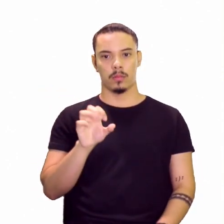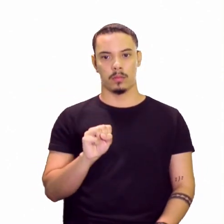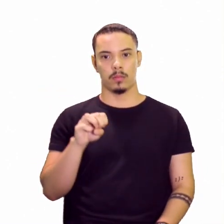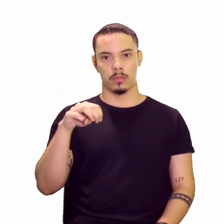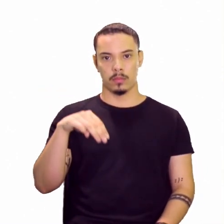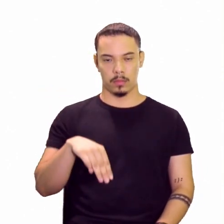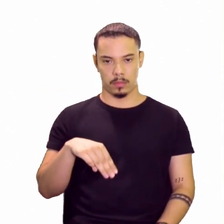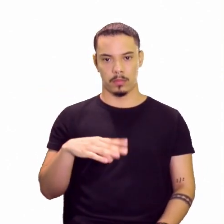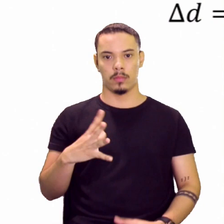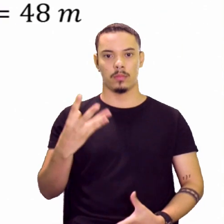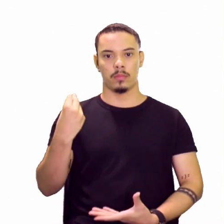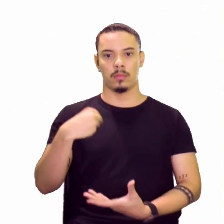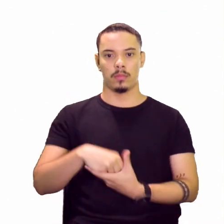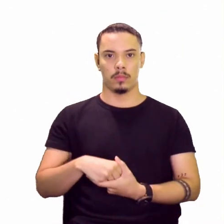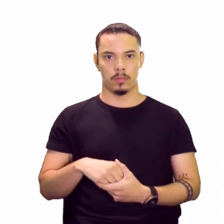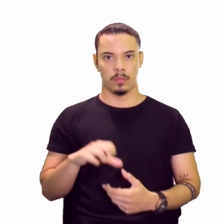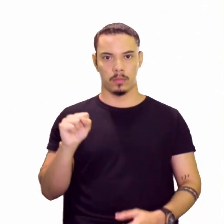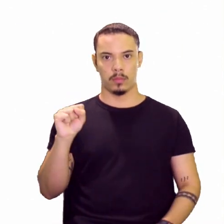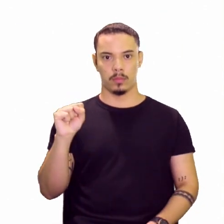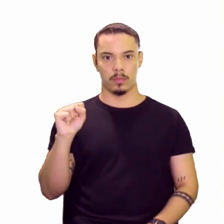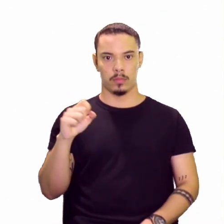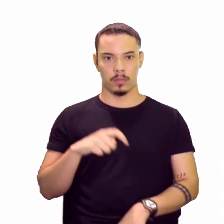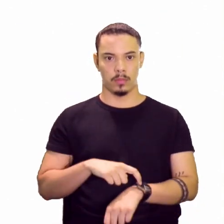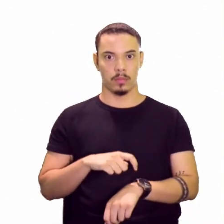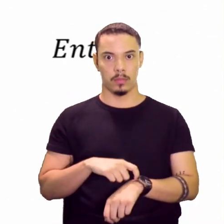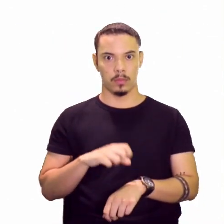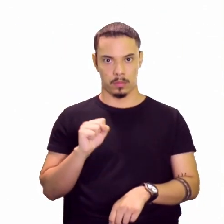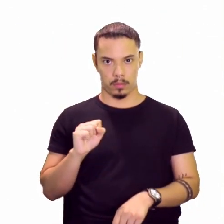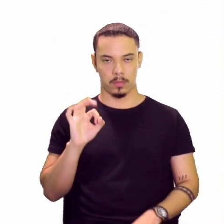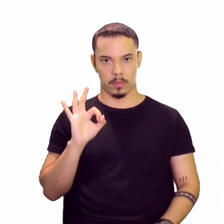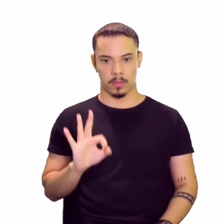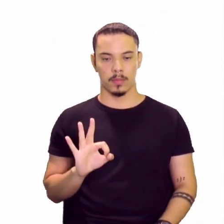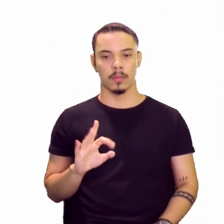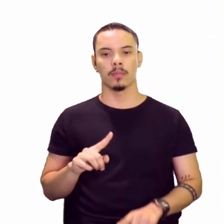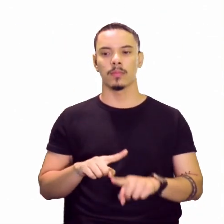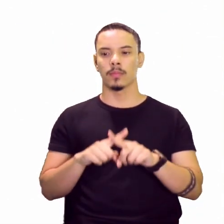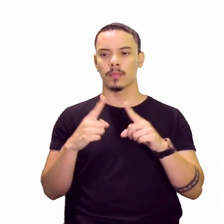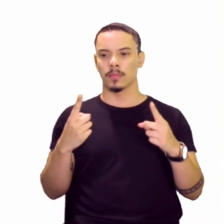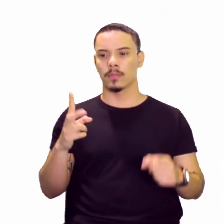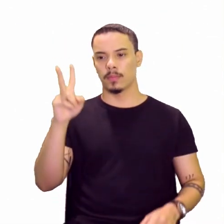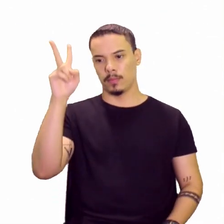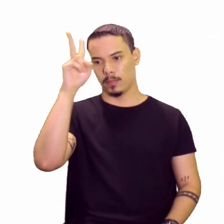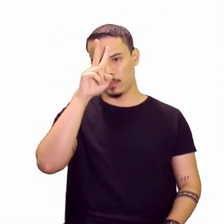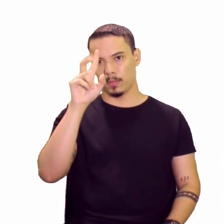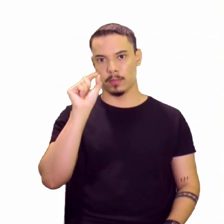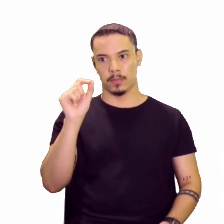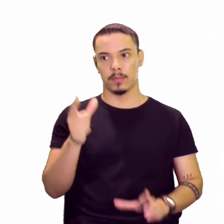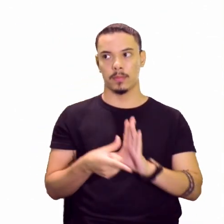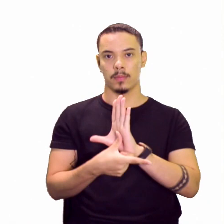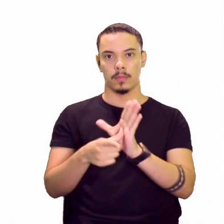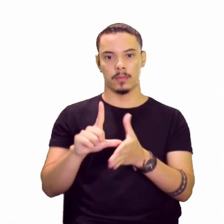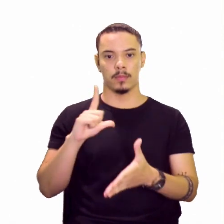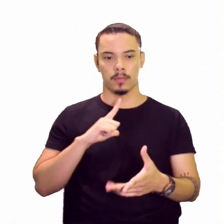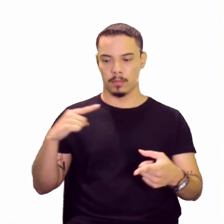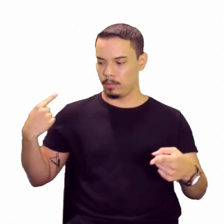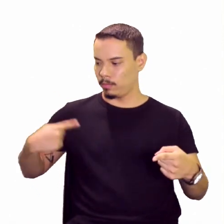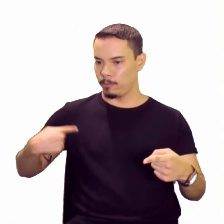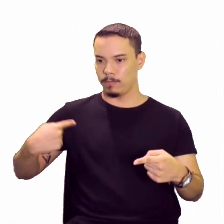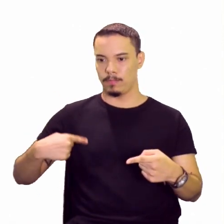metros nesses 8 segundos. Exatamente. Mas lembrando que antes tinha percorrido 40,